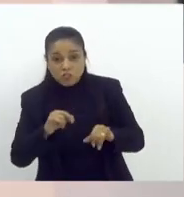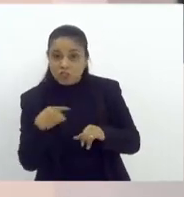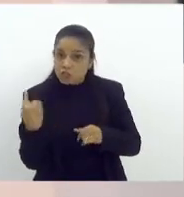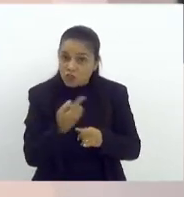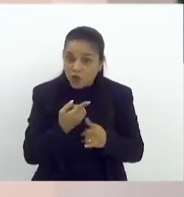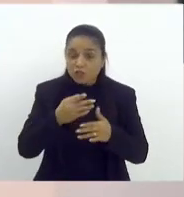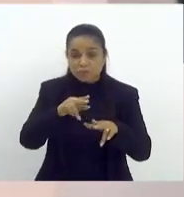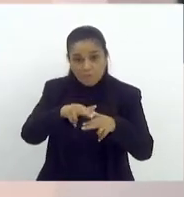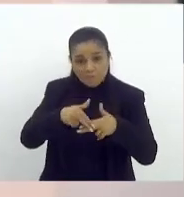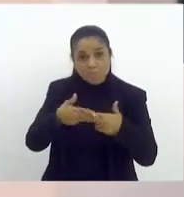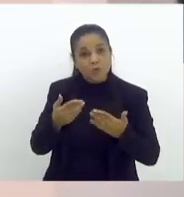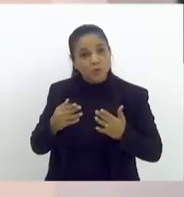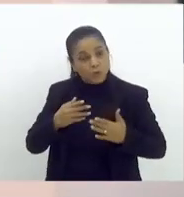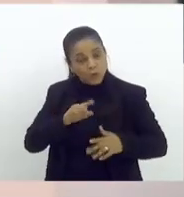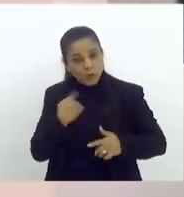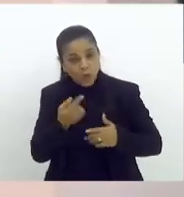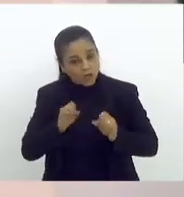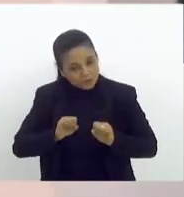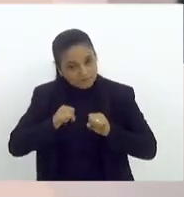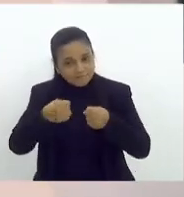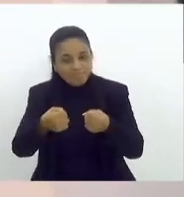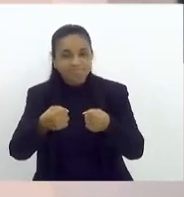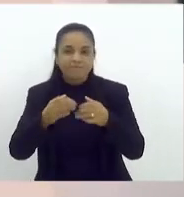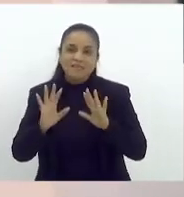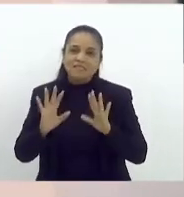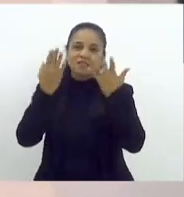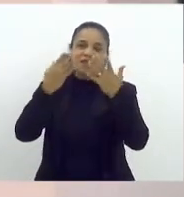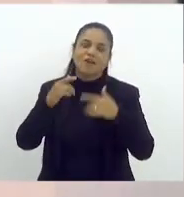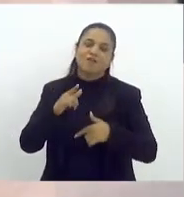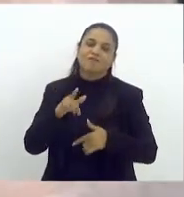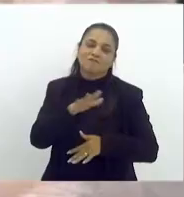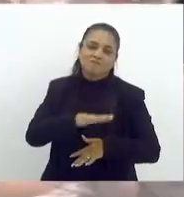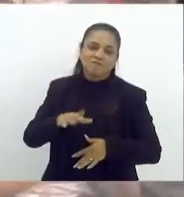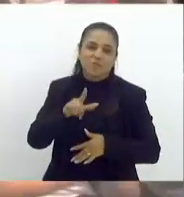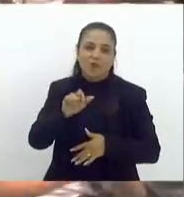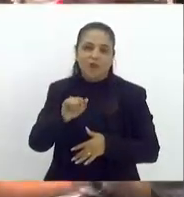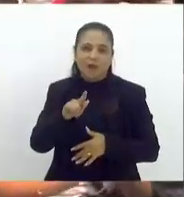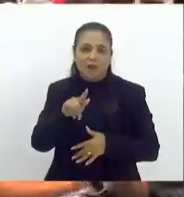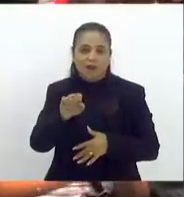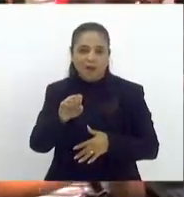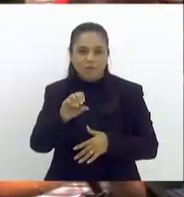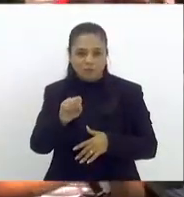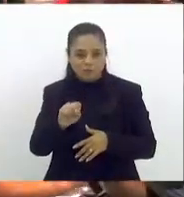não vamos esquecer disso salve região dos lagos Estamos na casa valeu